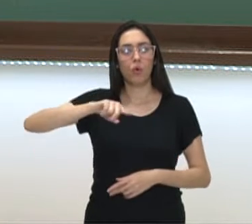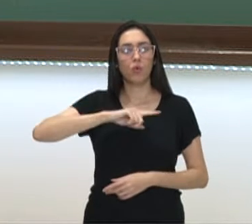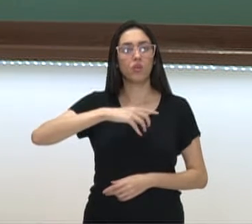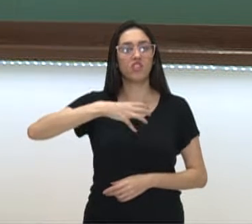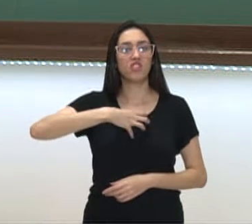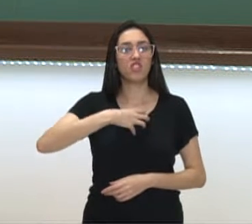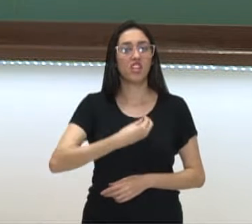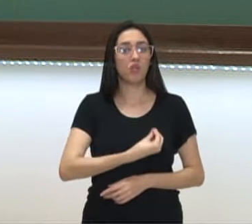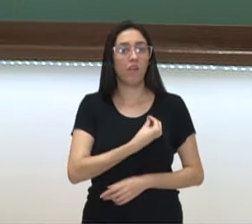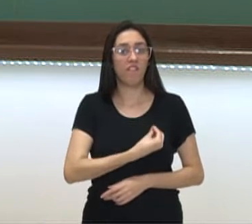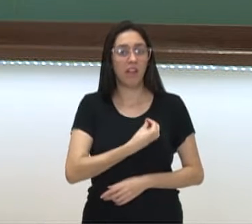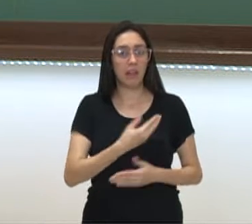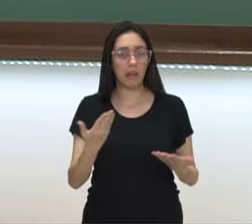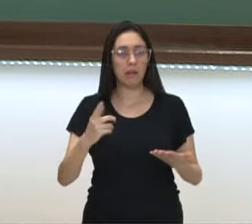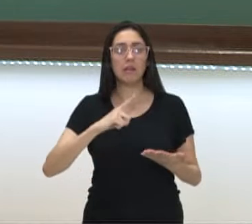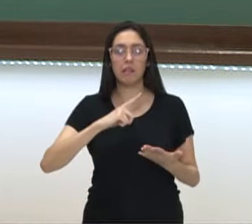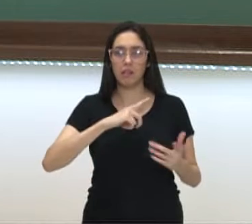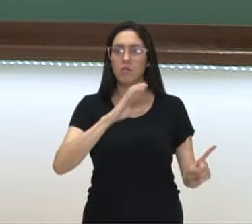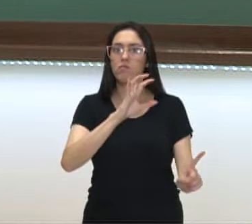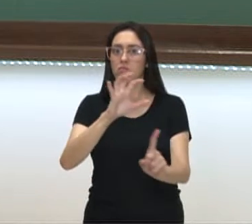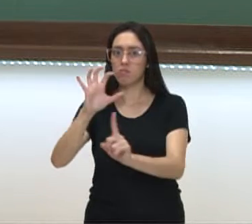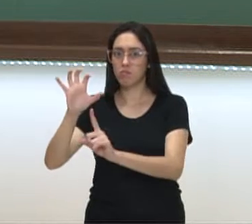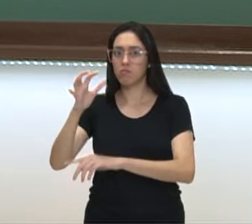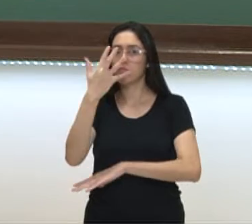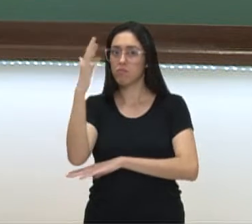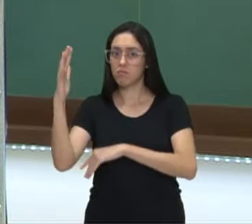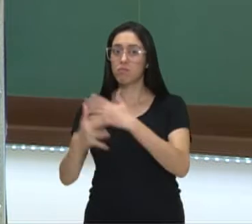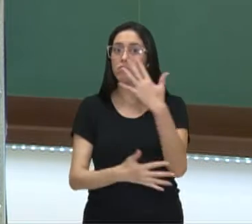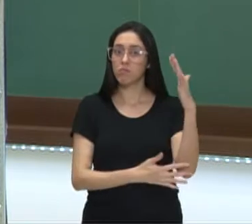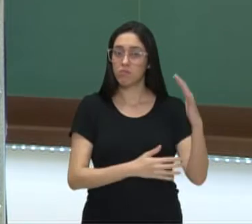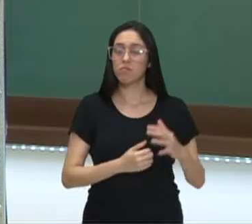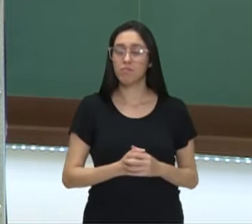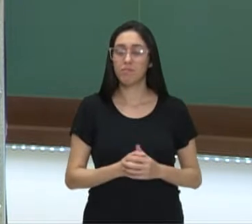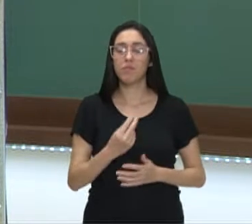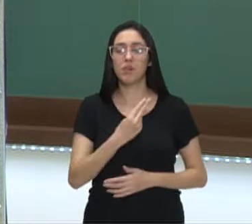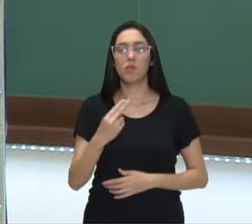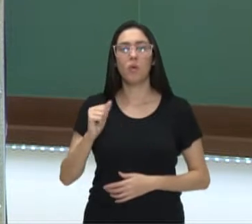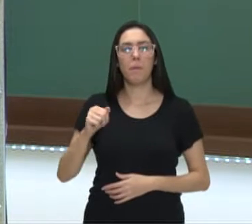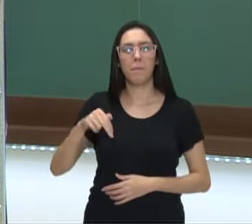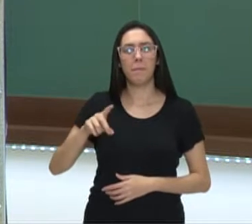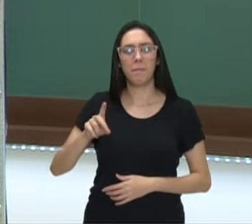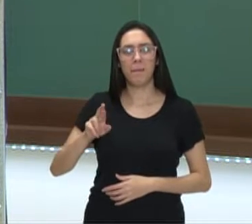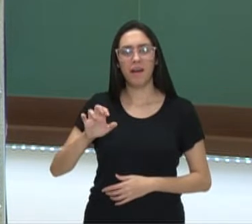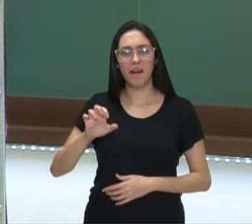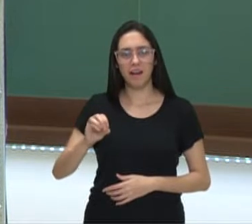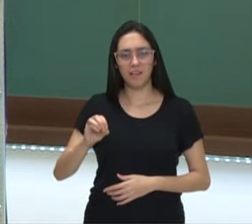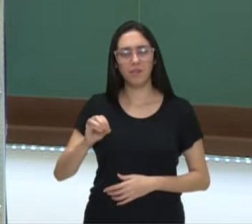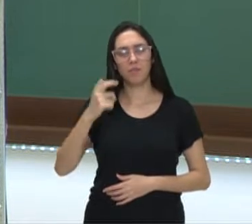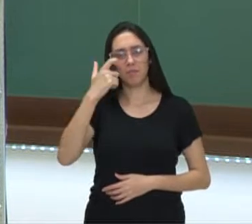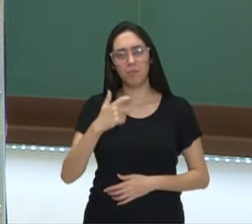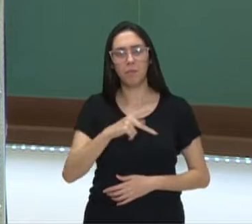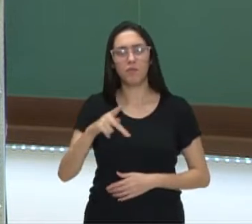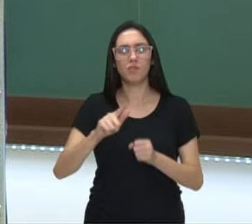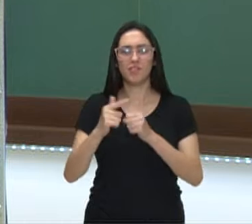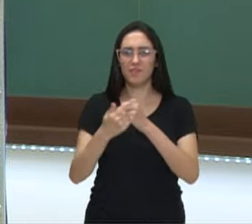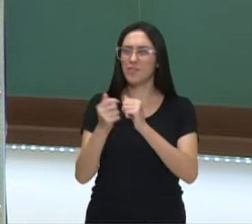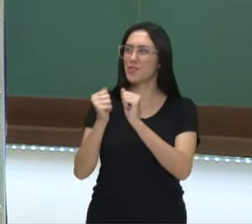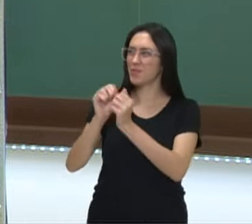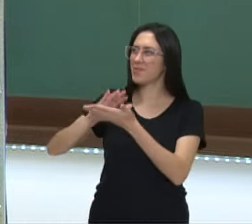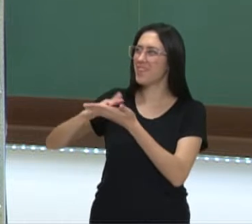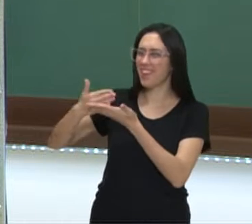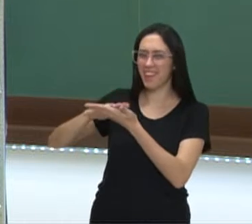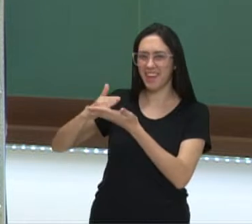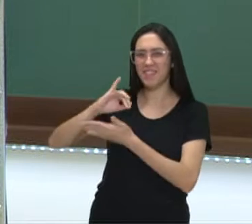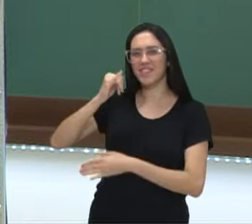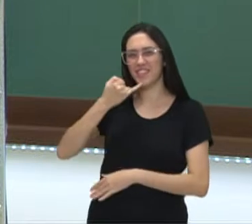ele influencia no meio natural? Meu nome é Andrew, sou professor de Geografia e hoje, juntamente com a Jéssica, nossa intérprete de